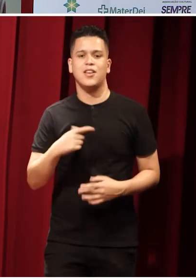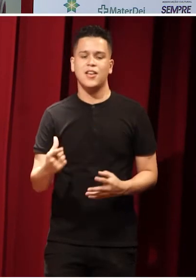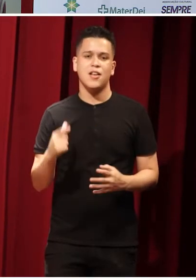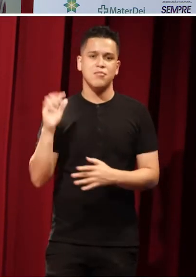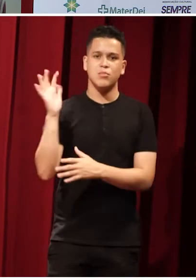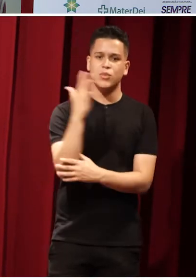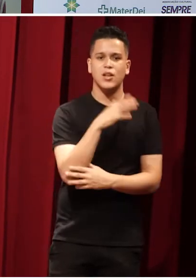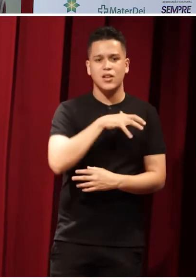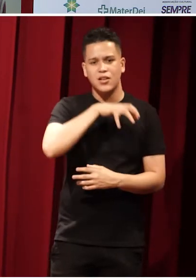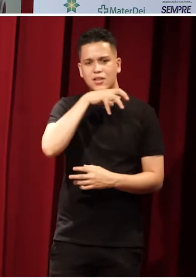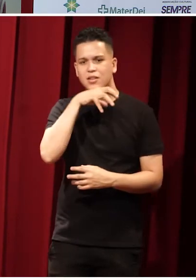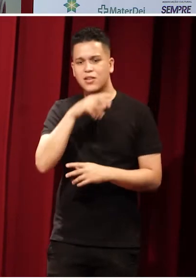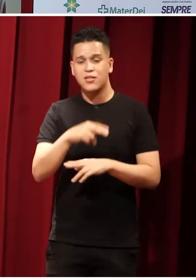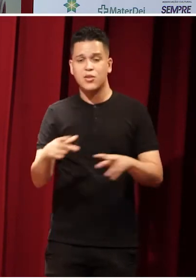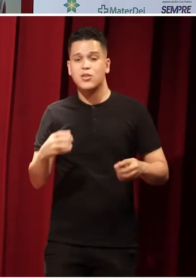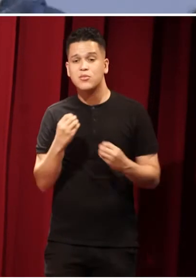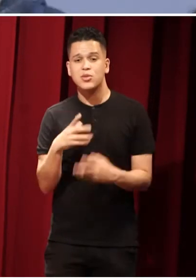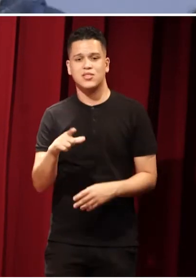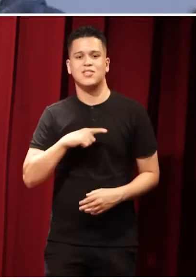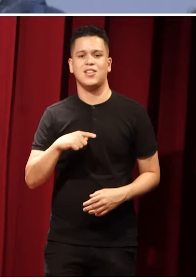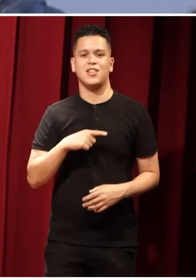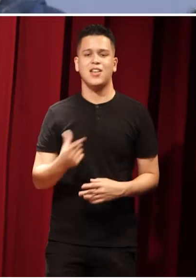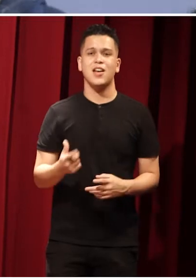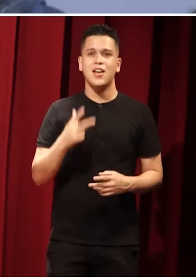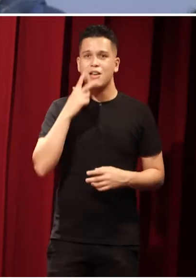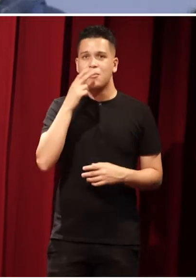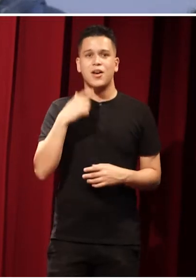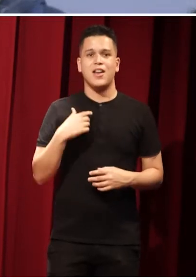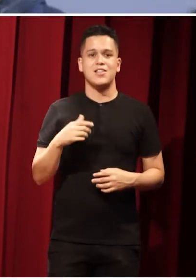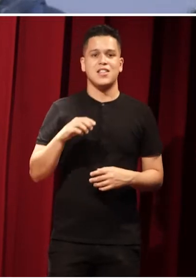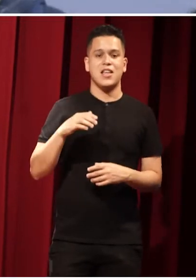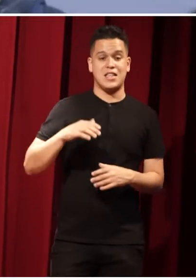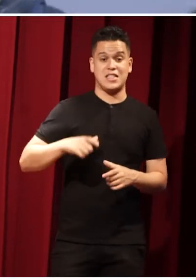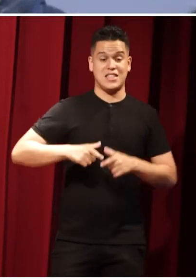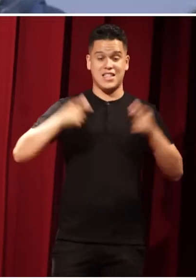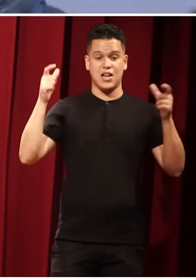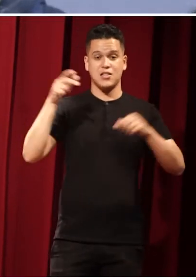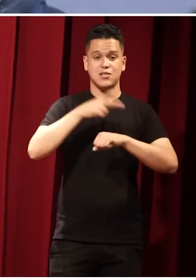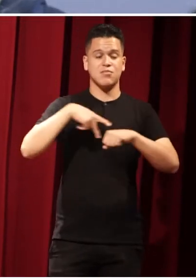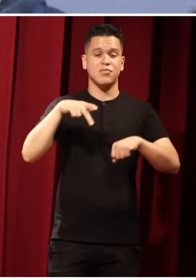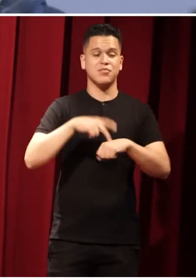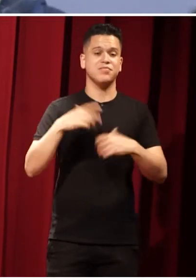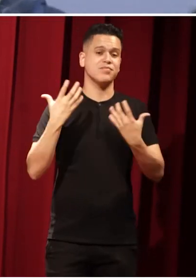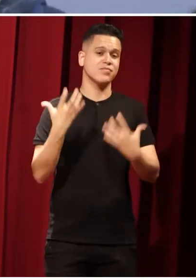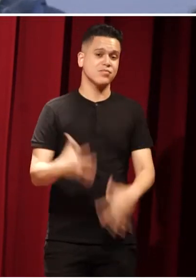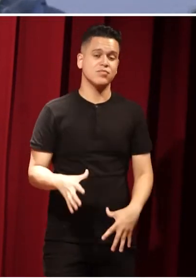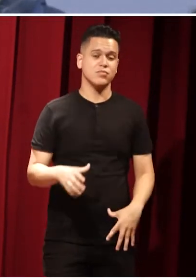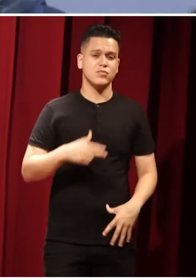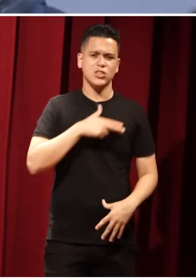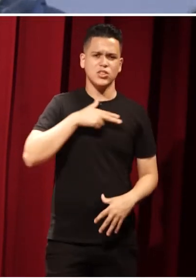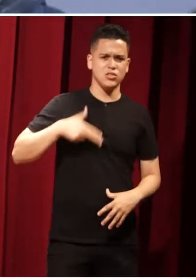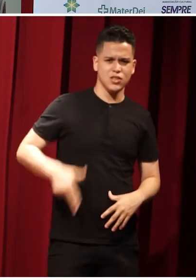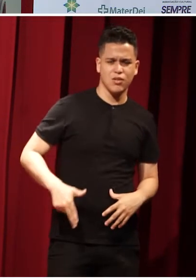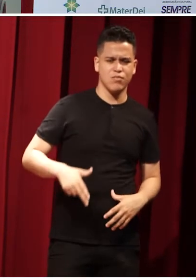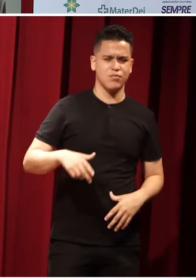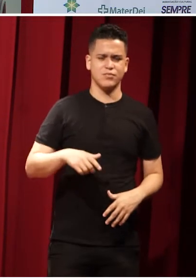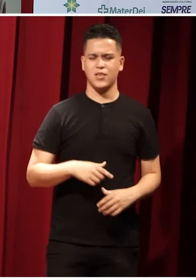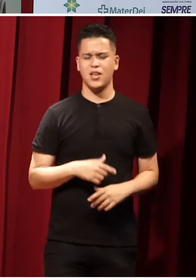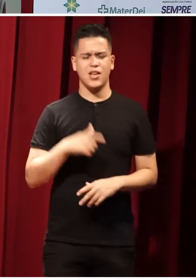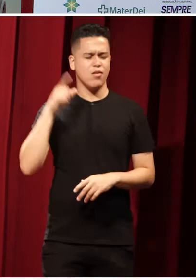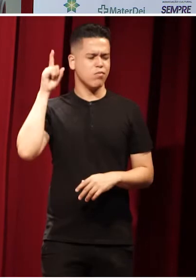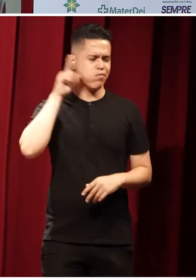está completamente fora, tanto do que os chineses estão tentando fazer na Amazônia, como dos vários